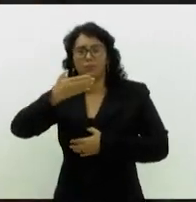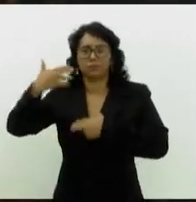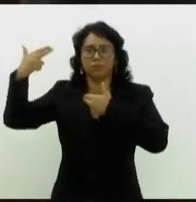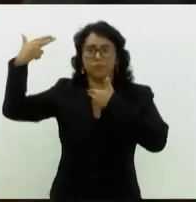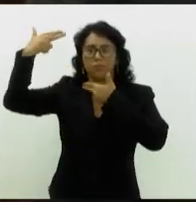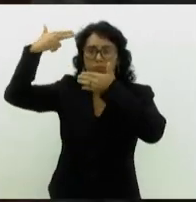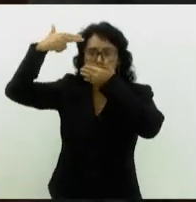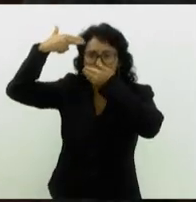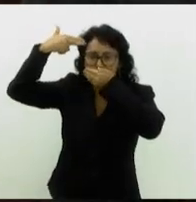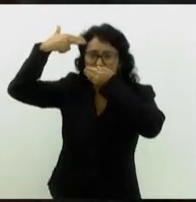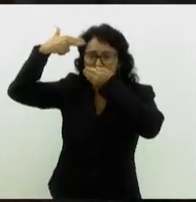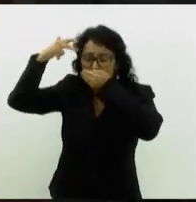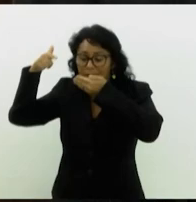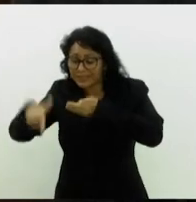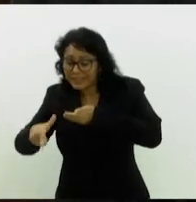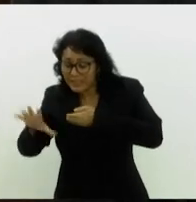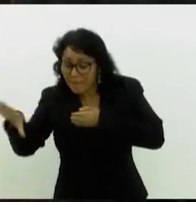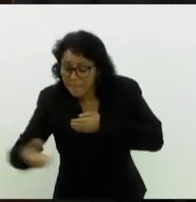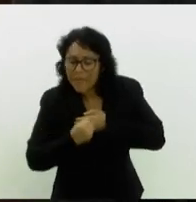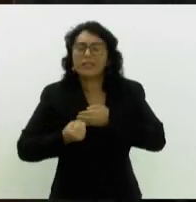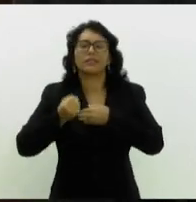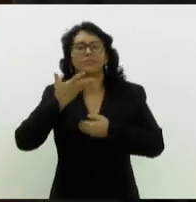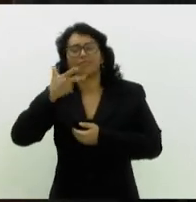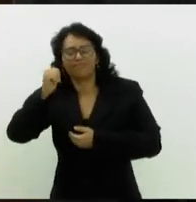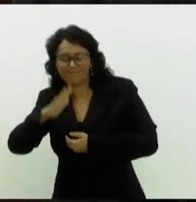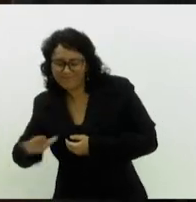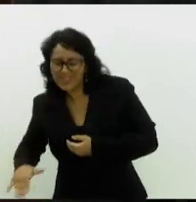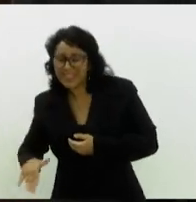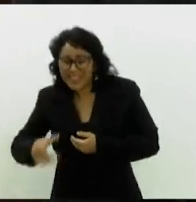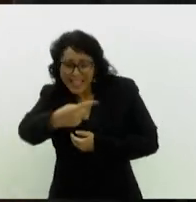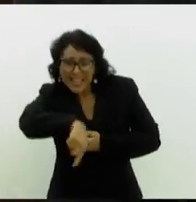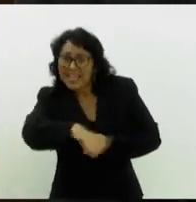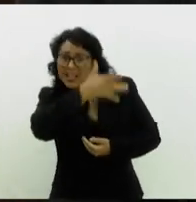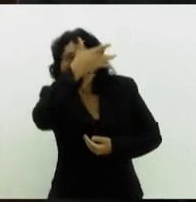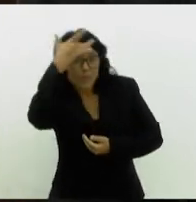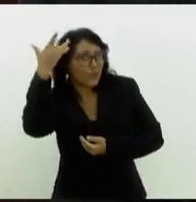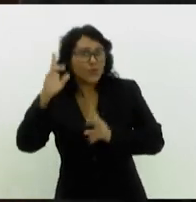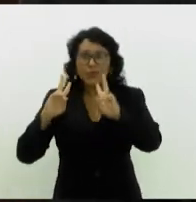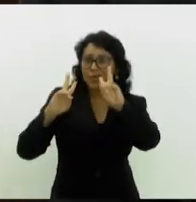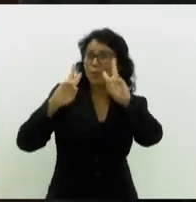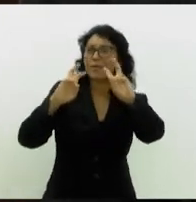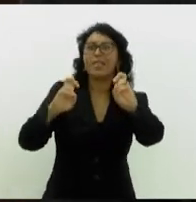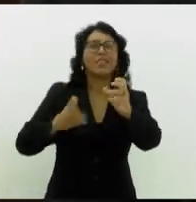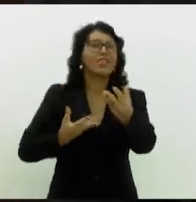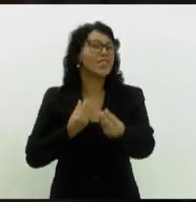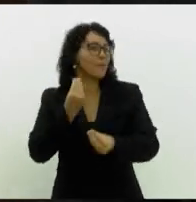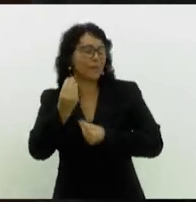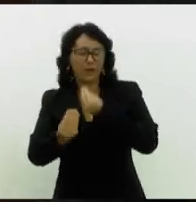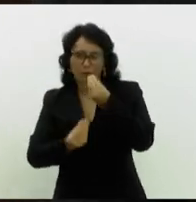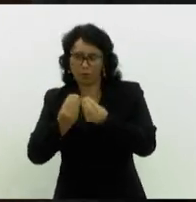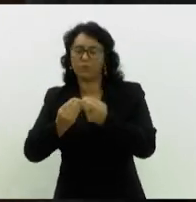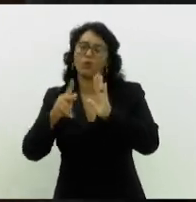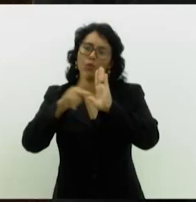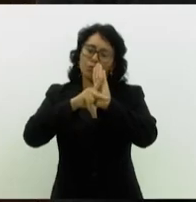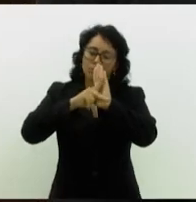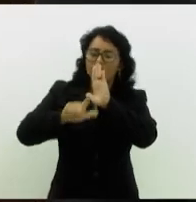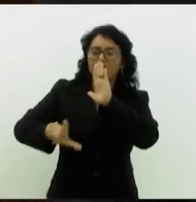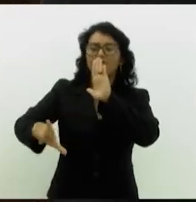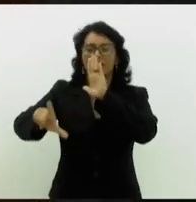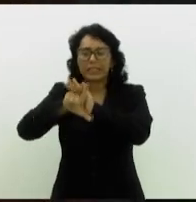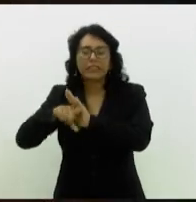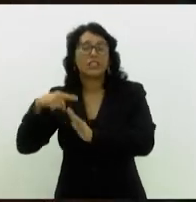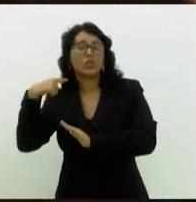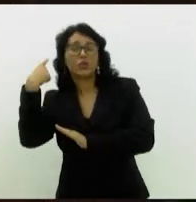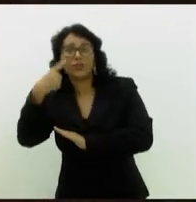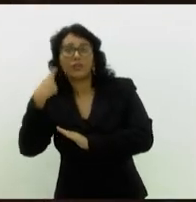informações que são passadas e as pessoas não têm uma capacitação como vem eh falando aqui o projeto de lei do deputado para